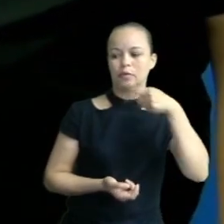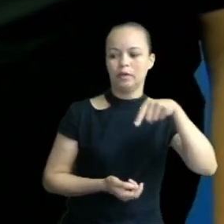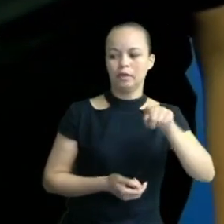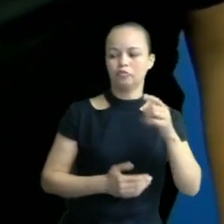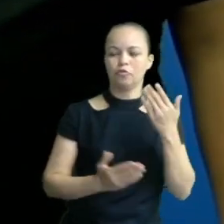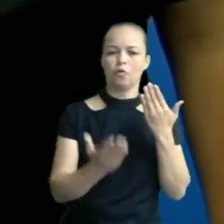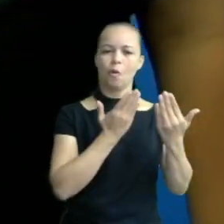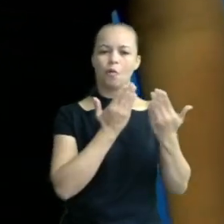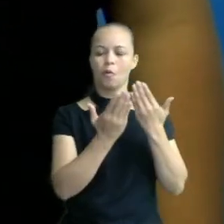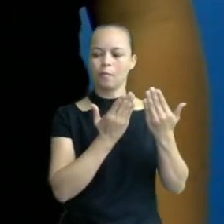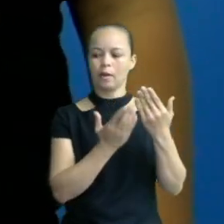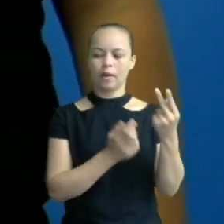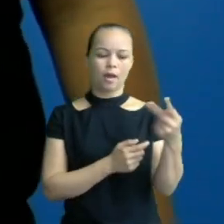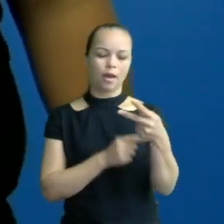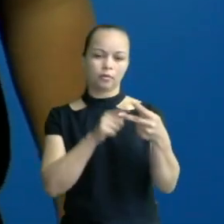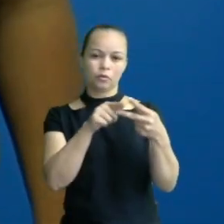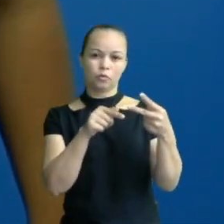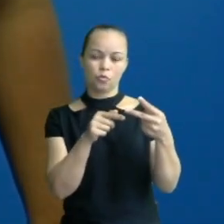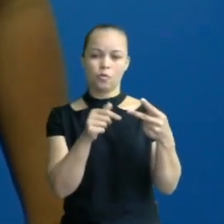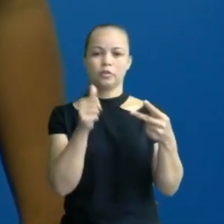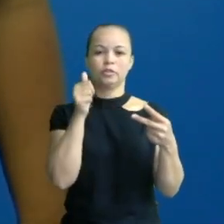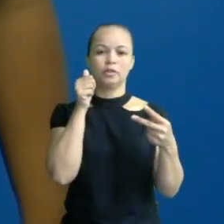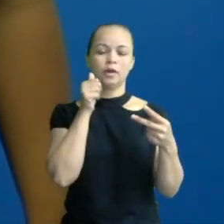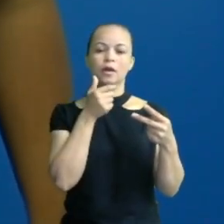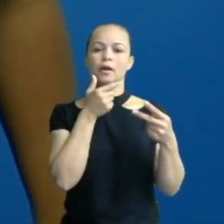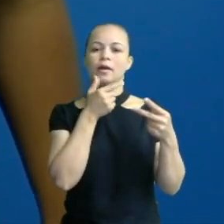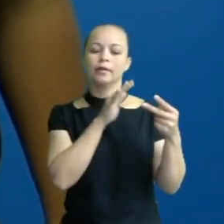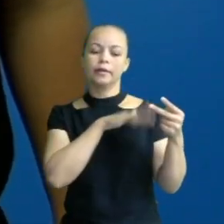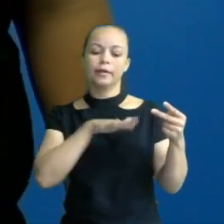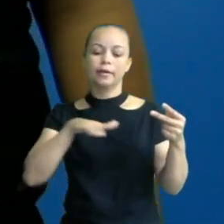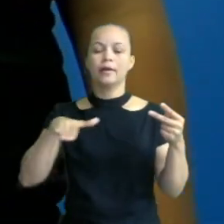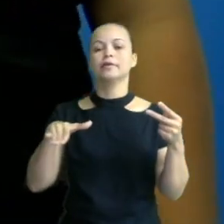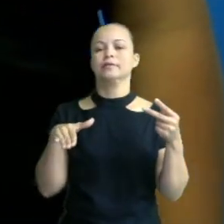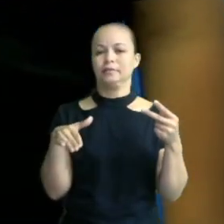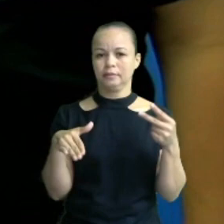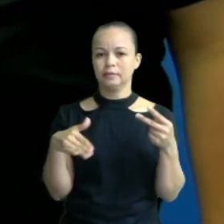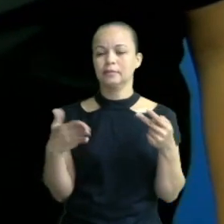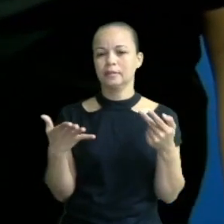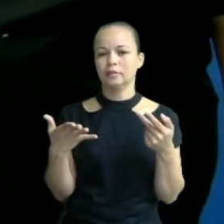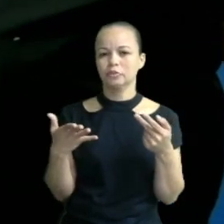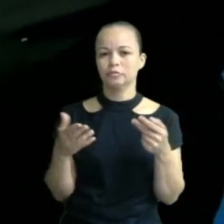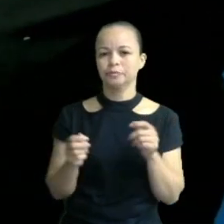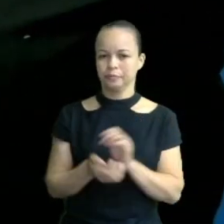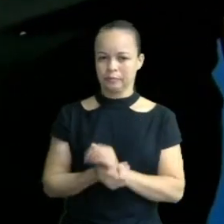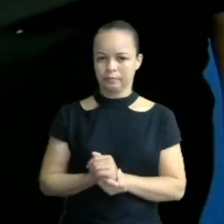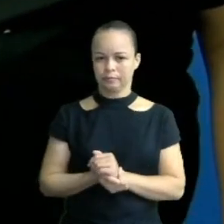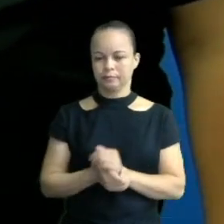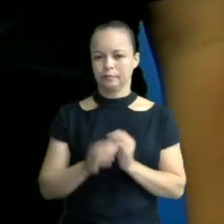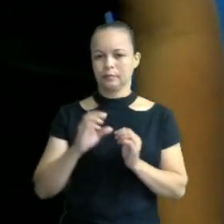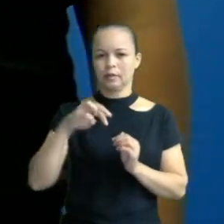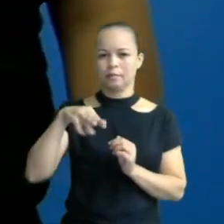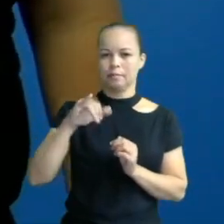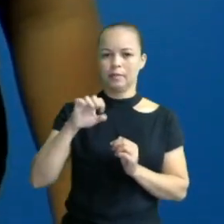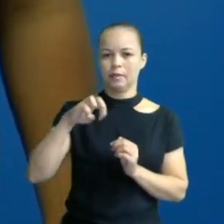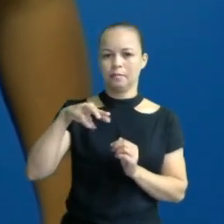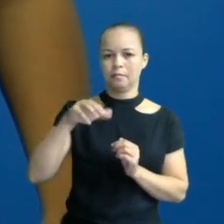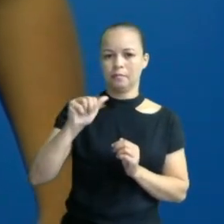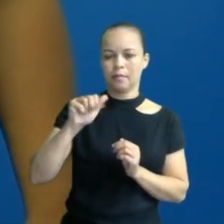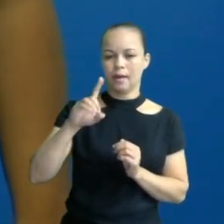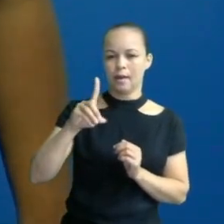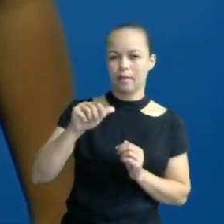comparados a duas crianças mimadas, tá bom? Eles foram comparados a duas crianças